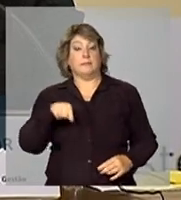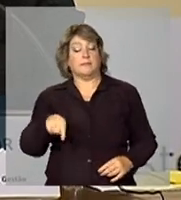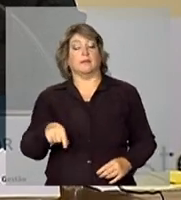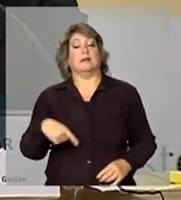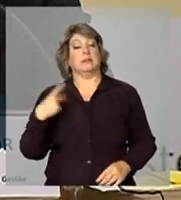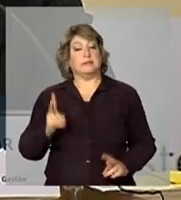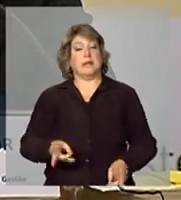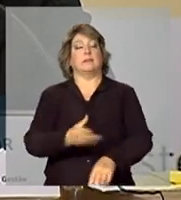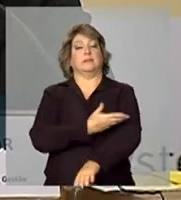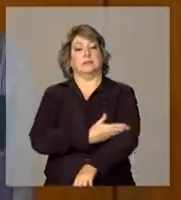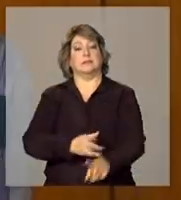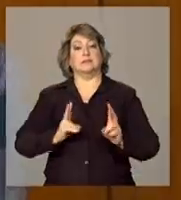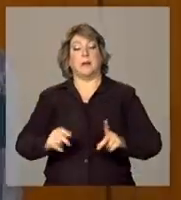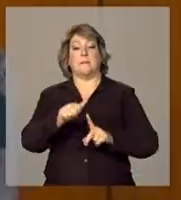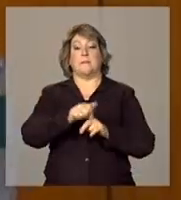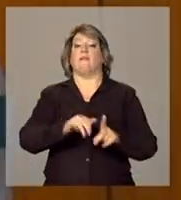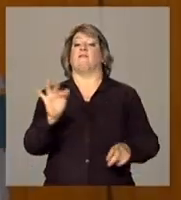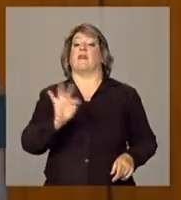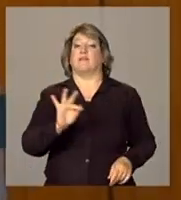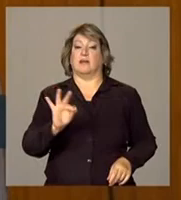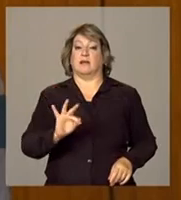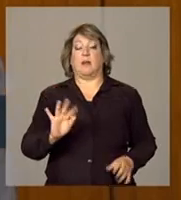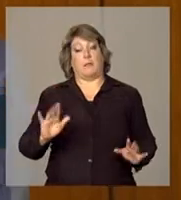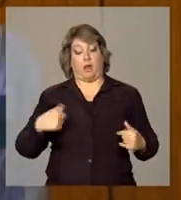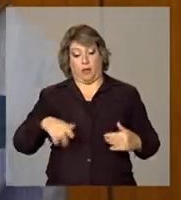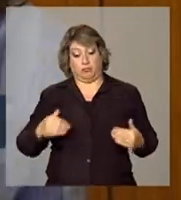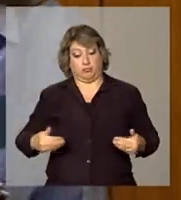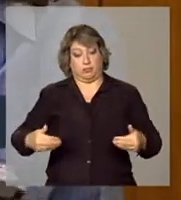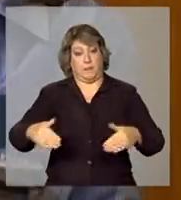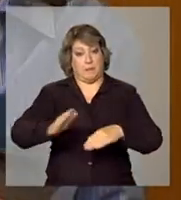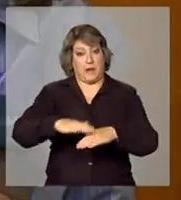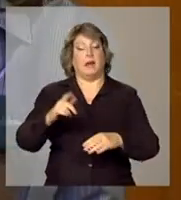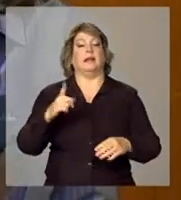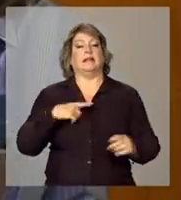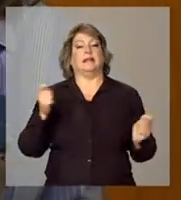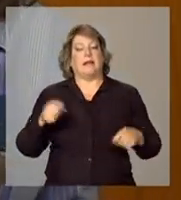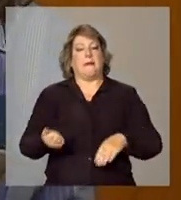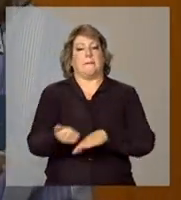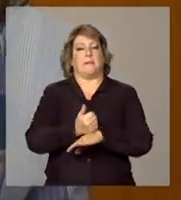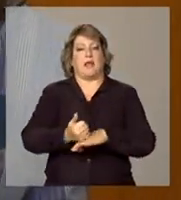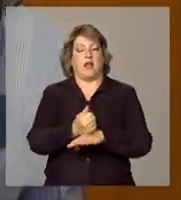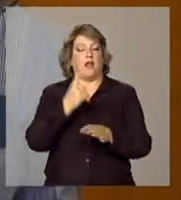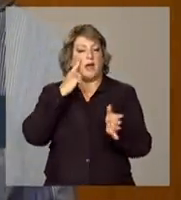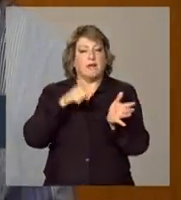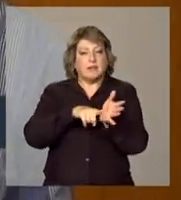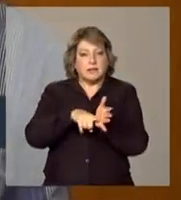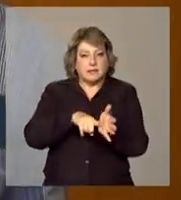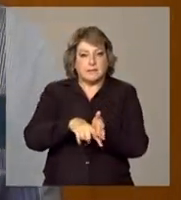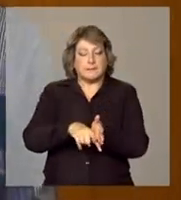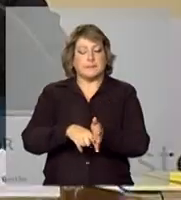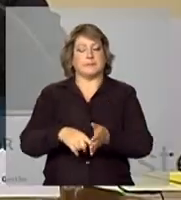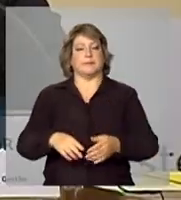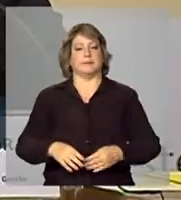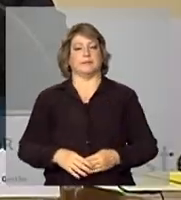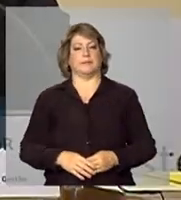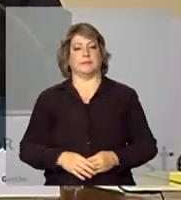se faz todo fevereiro como nós andamos mais temos condições de fazer uma melhor avaliação e